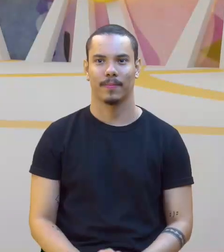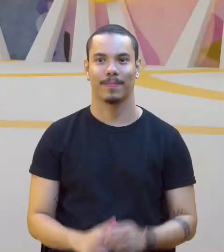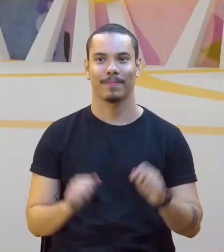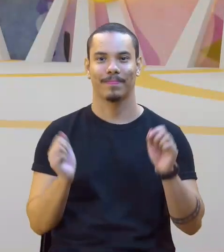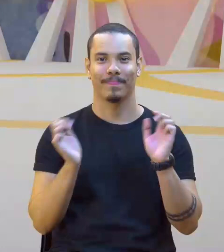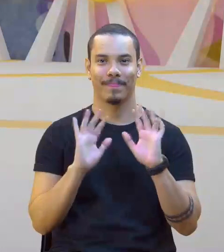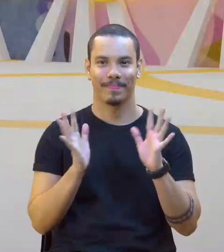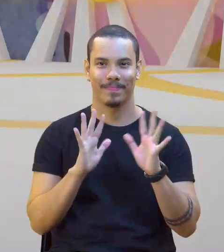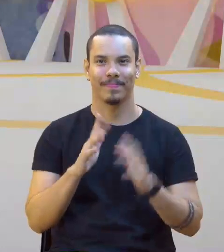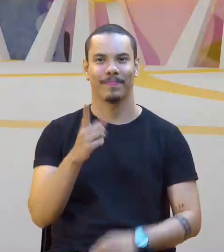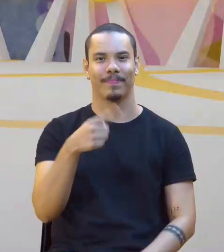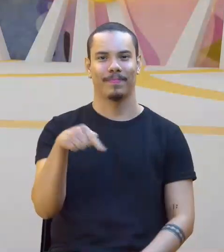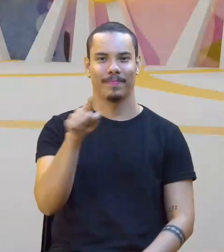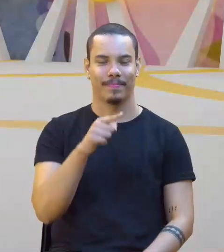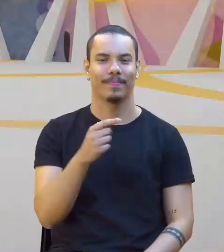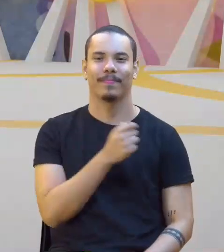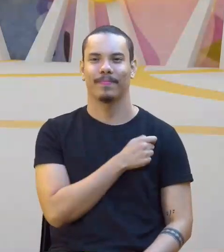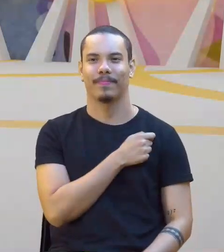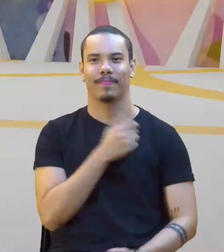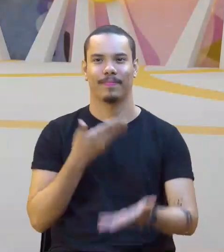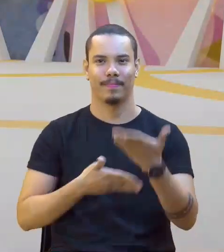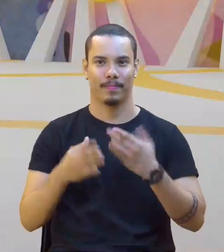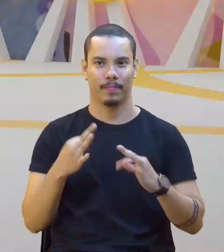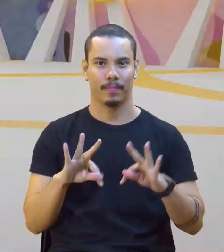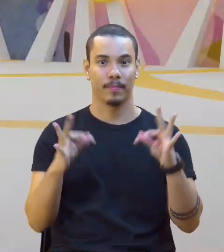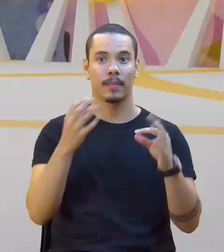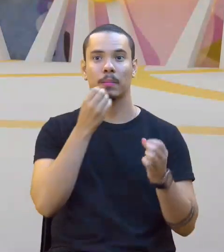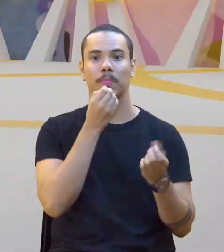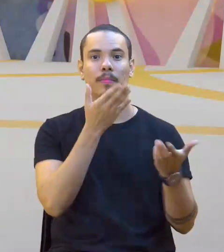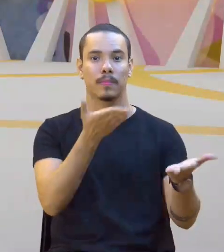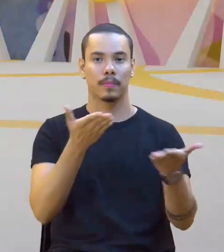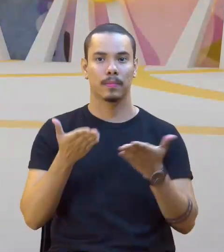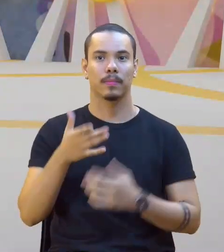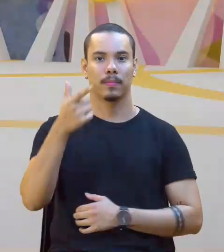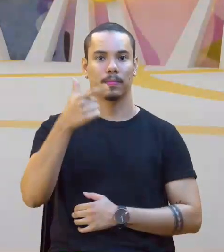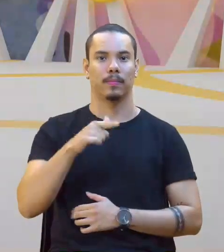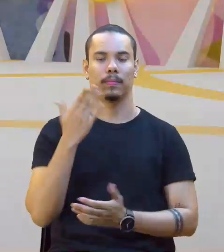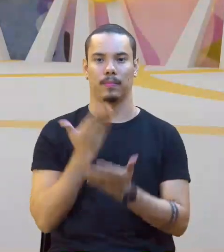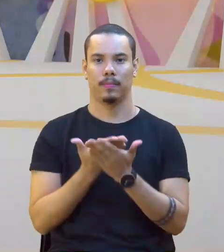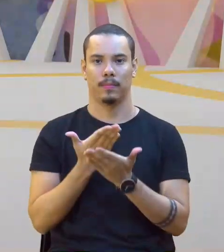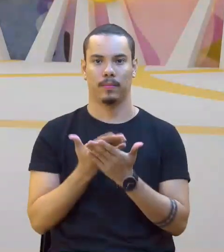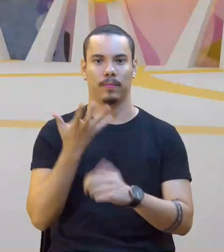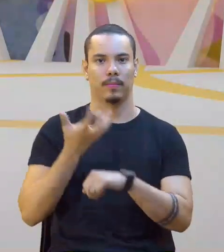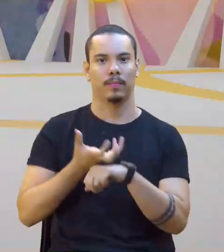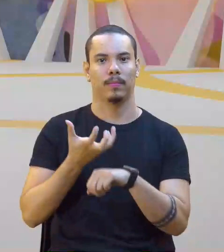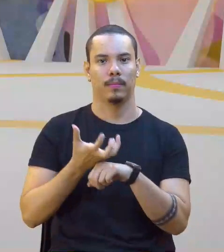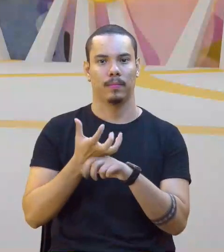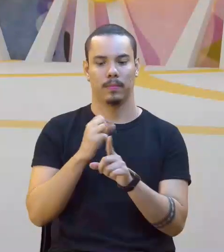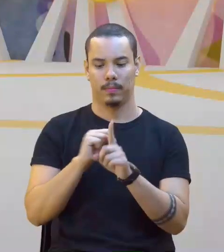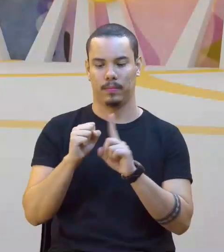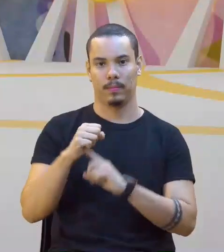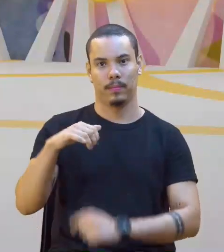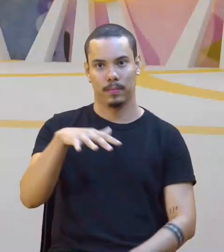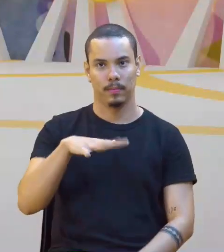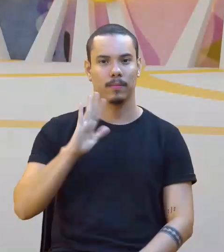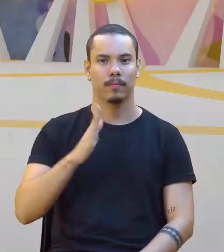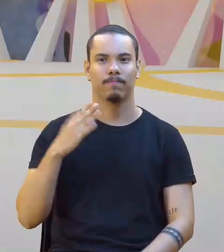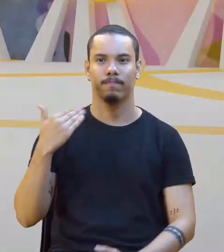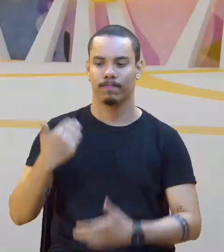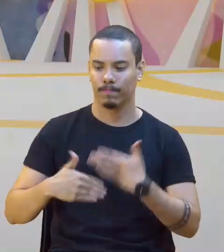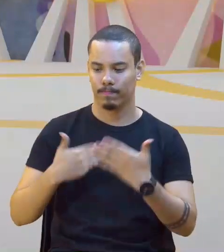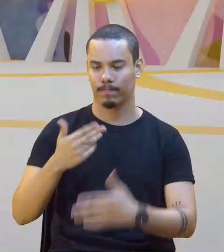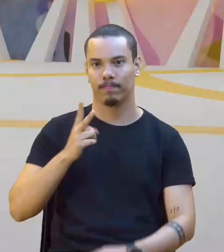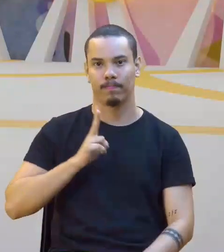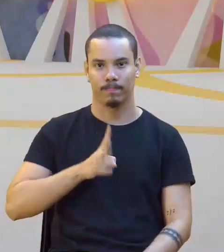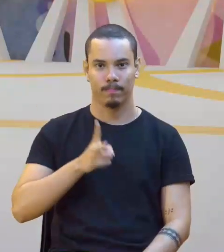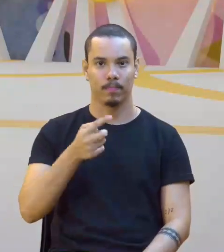Olá, galerinha da mediação, sejam bem-vindos para mais uma aula de Sociologia. A gente já estamos caminhando